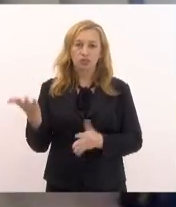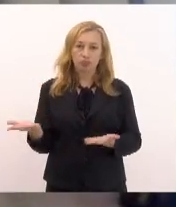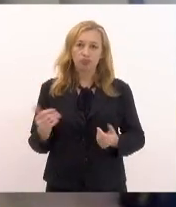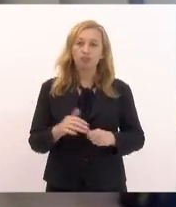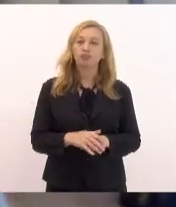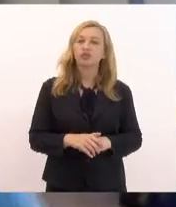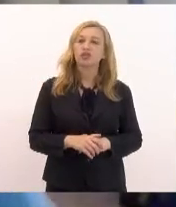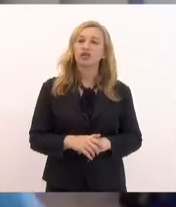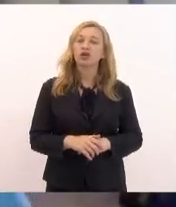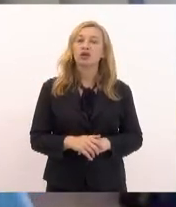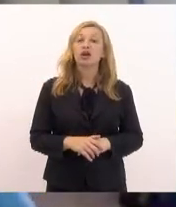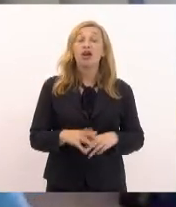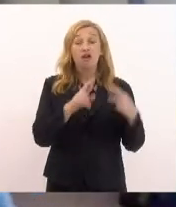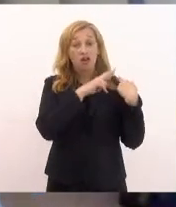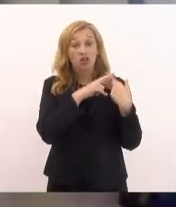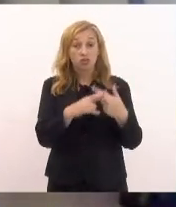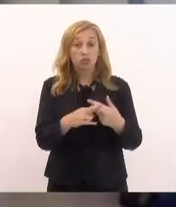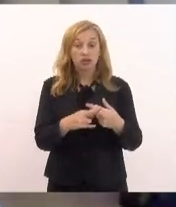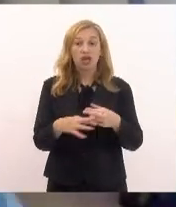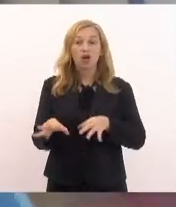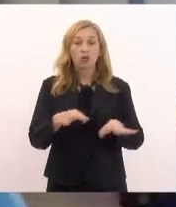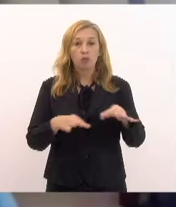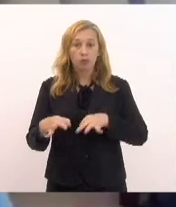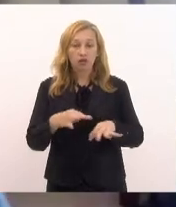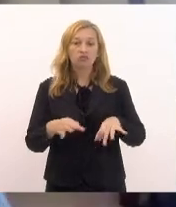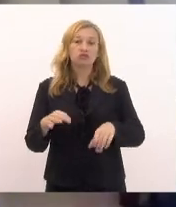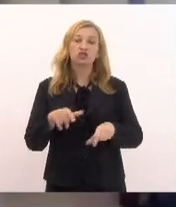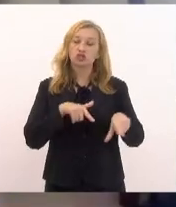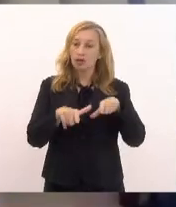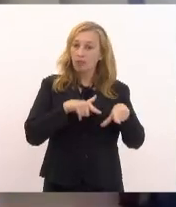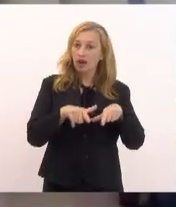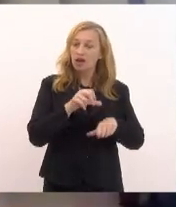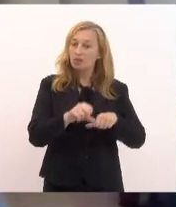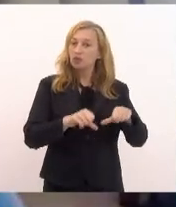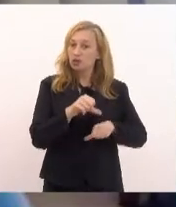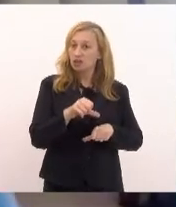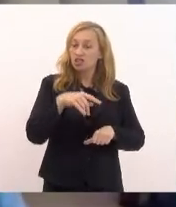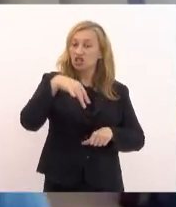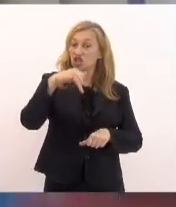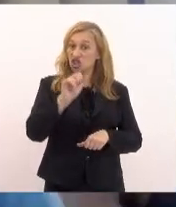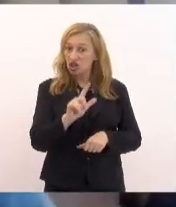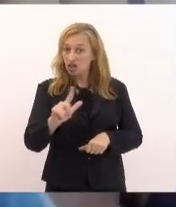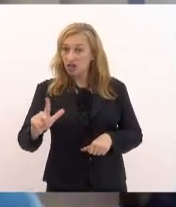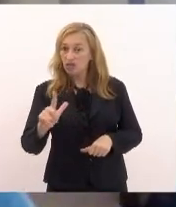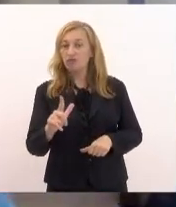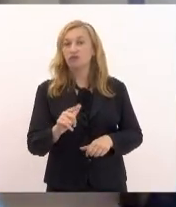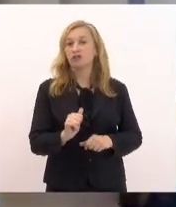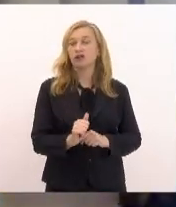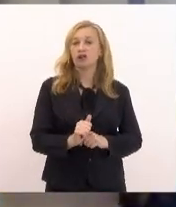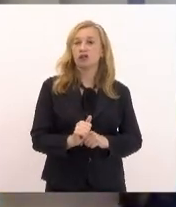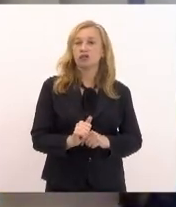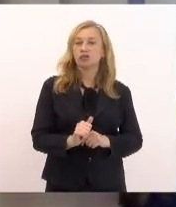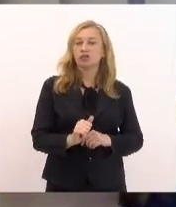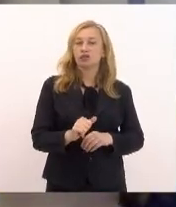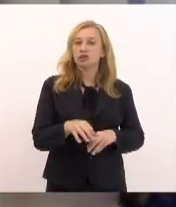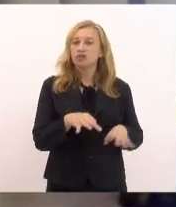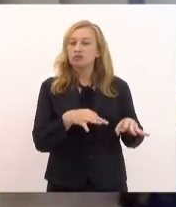garante isso é respeitar o plano de carreiras, é fazer as mudanças de nível, é fazer as progressões, os